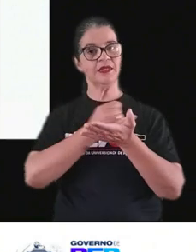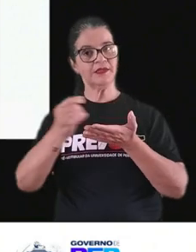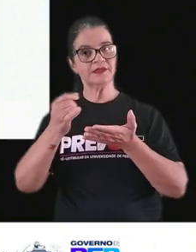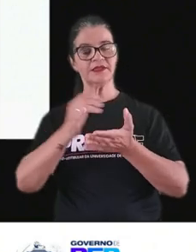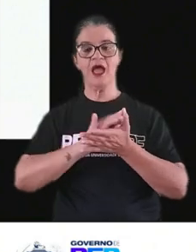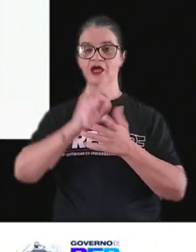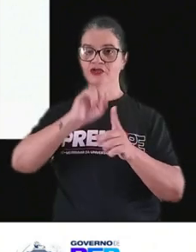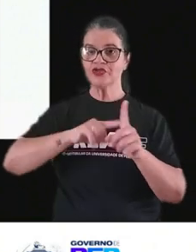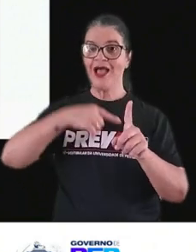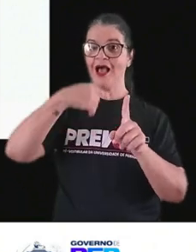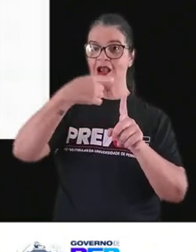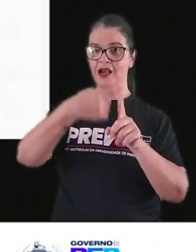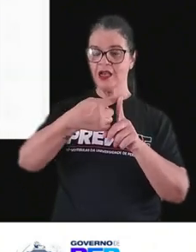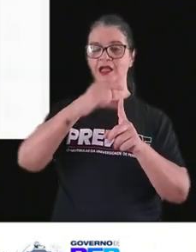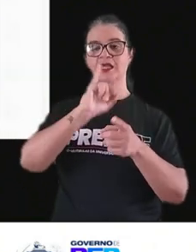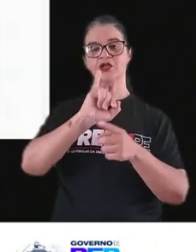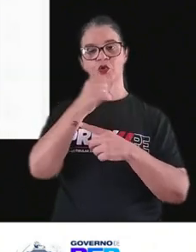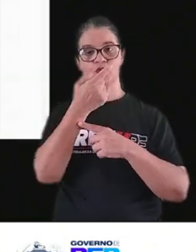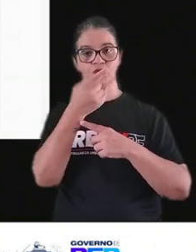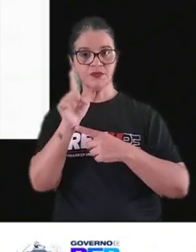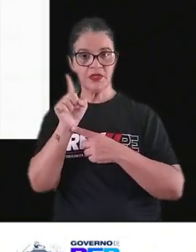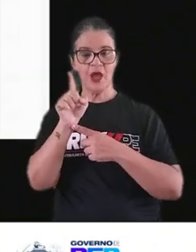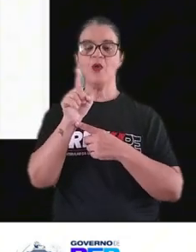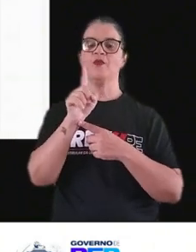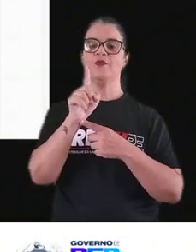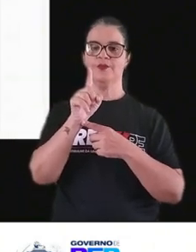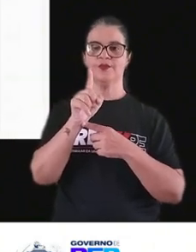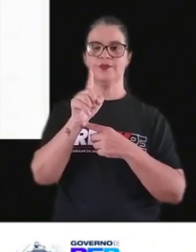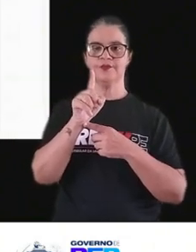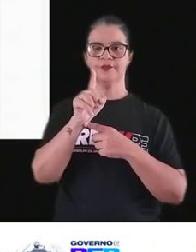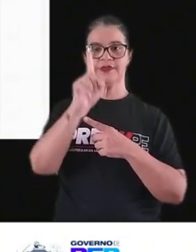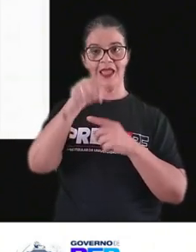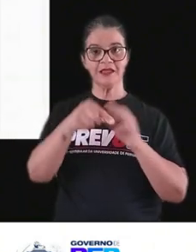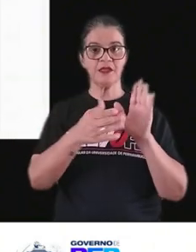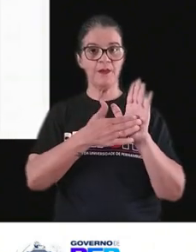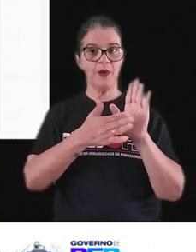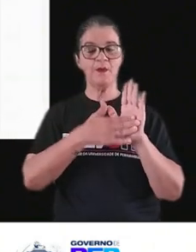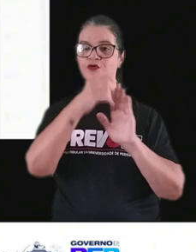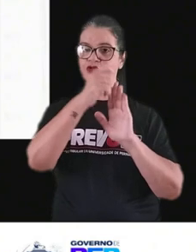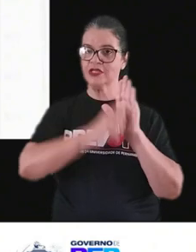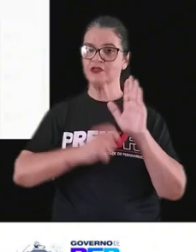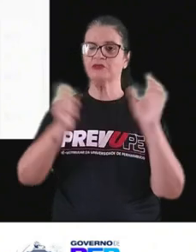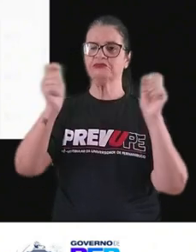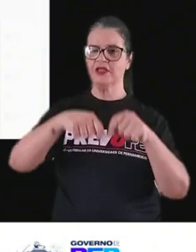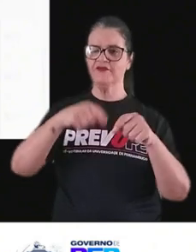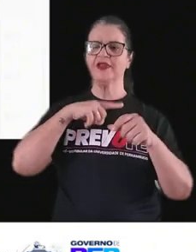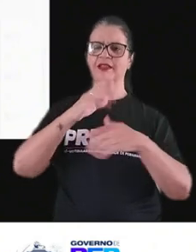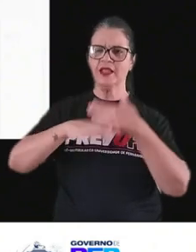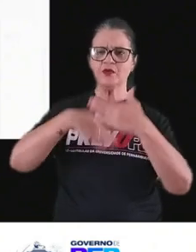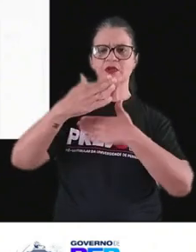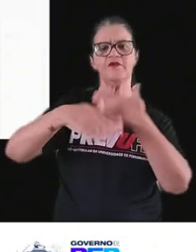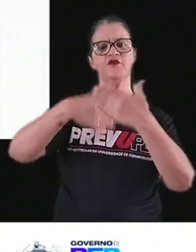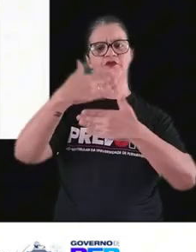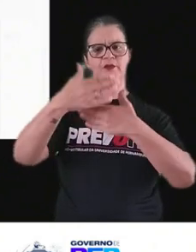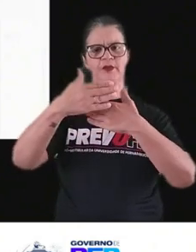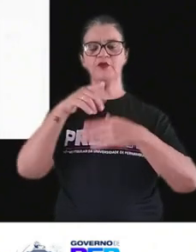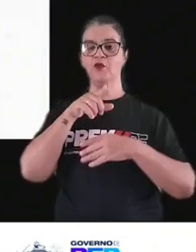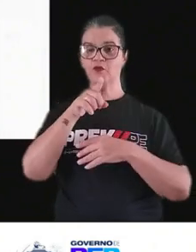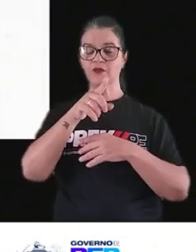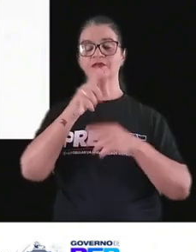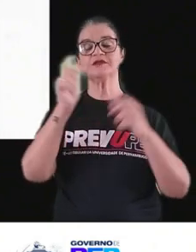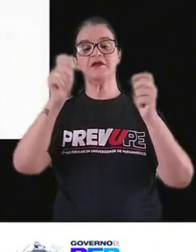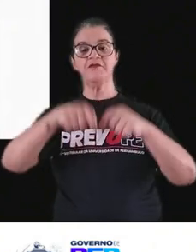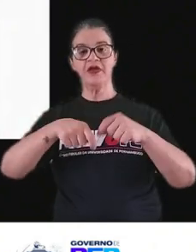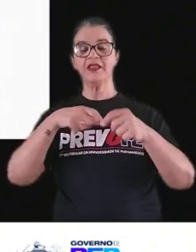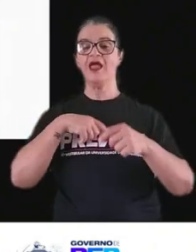além da introdução essa proposta de redação deveria ter um desenvolvimento onde